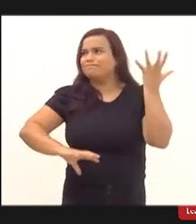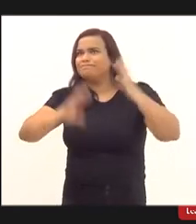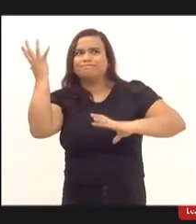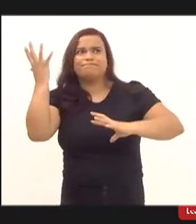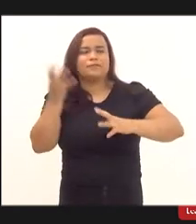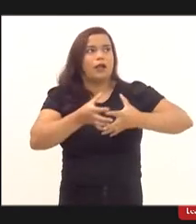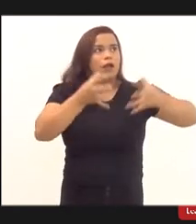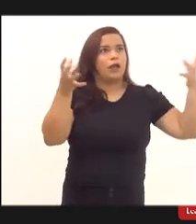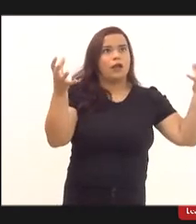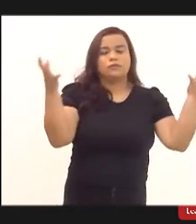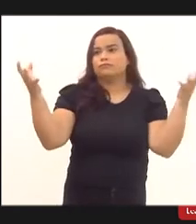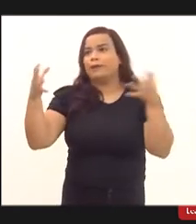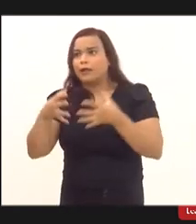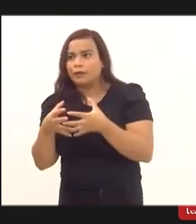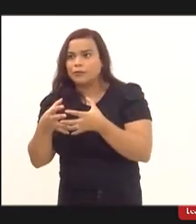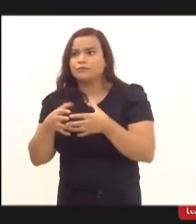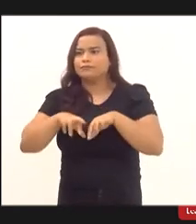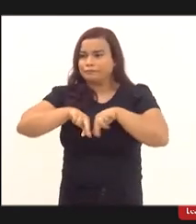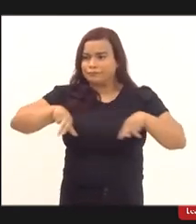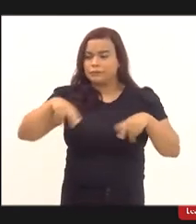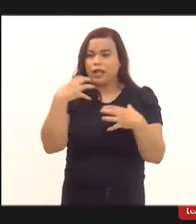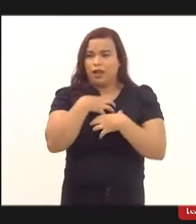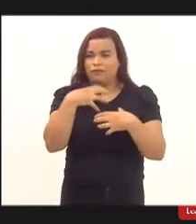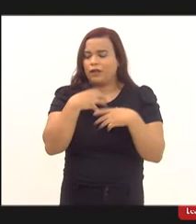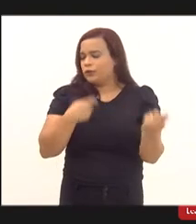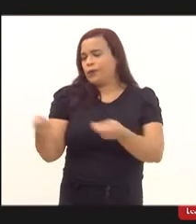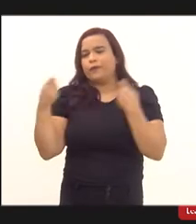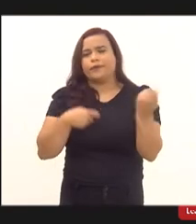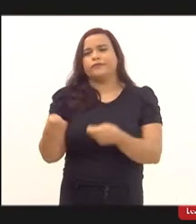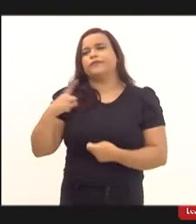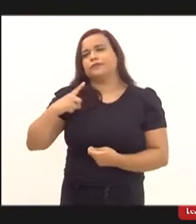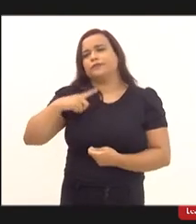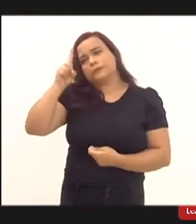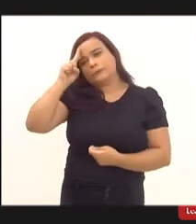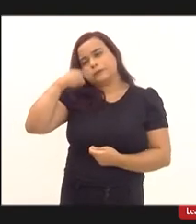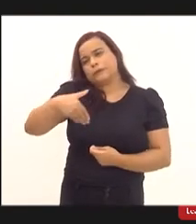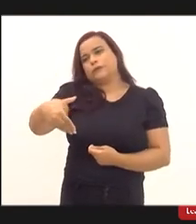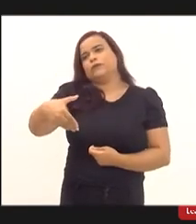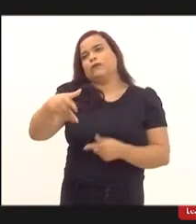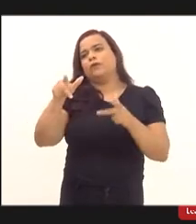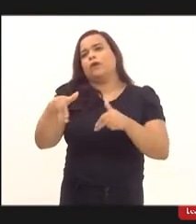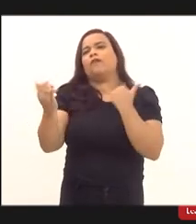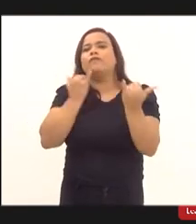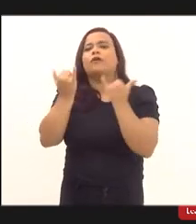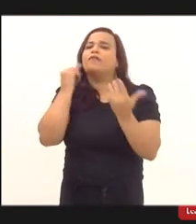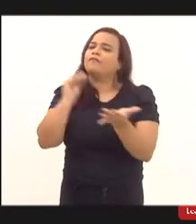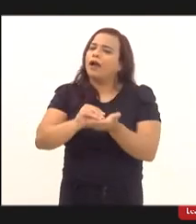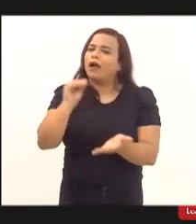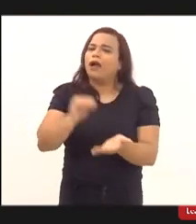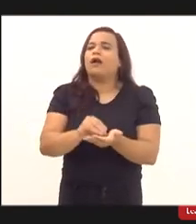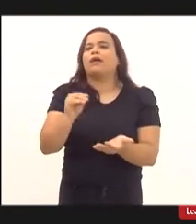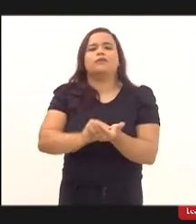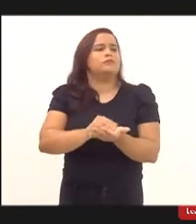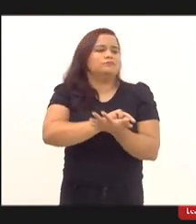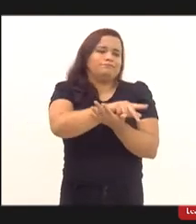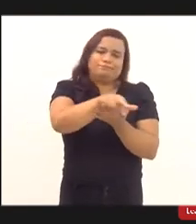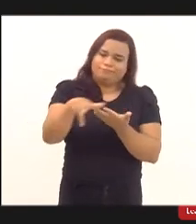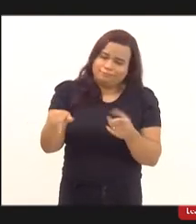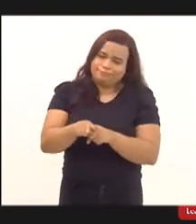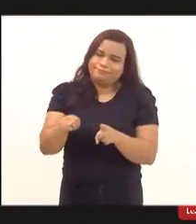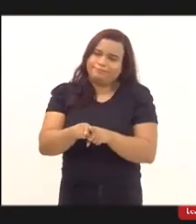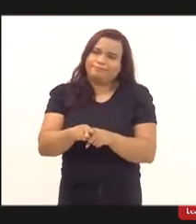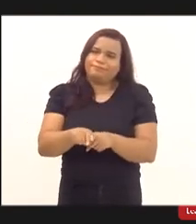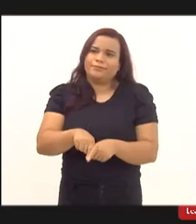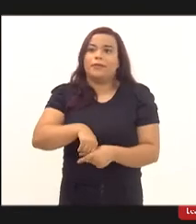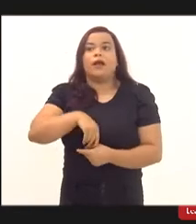que nos afetam cotidianamente como a desinformação por exemplo e o áudio